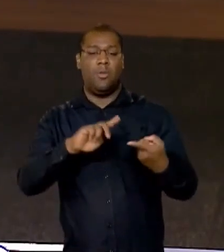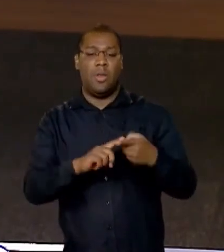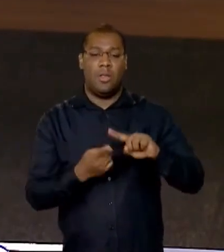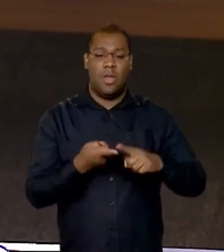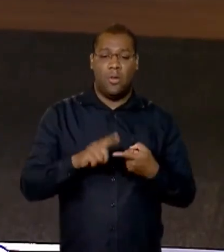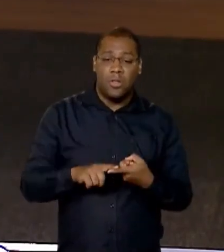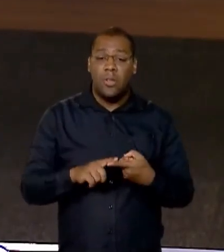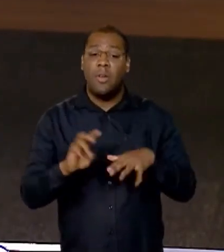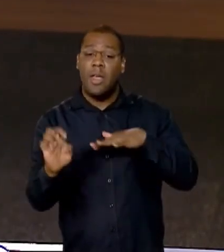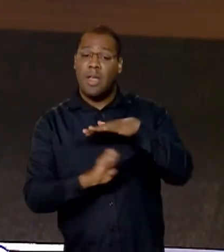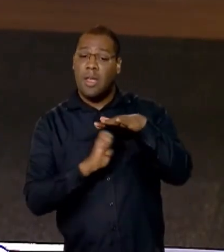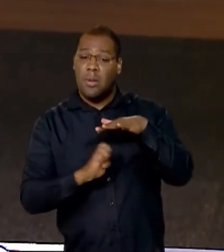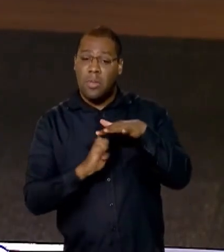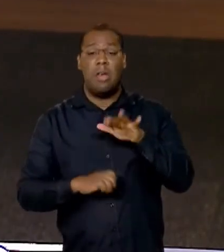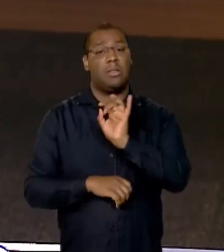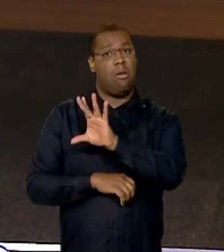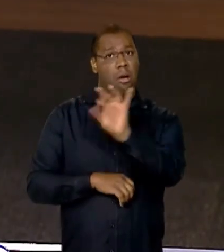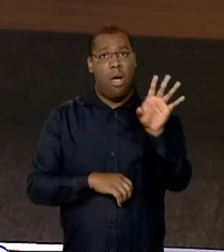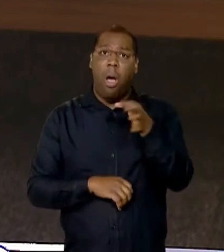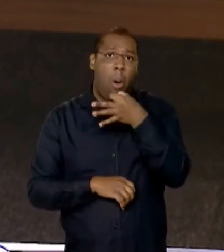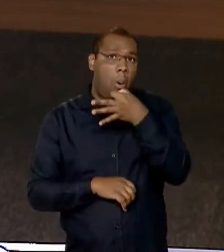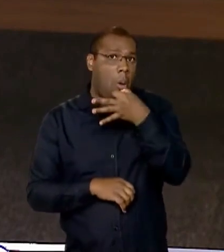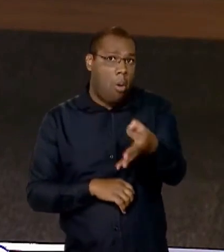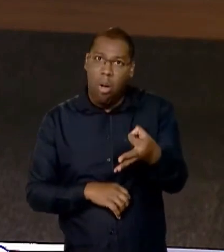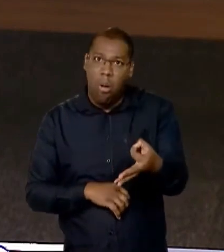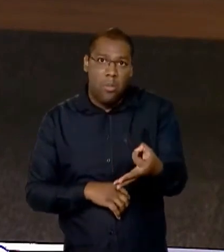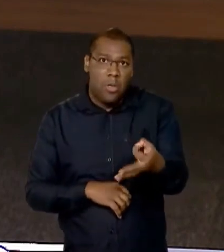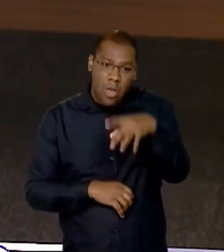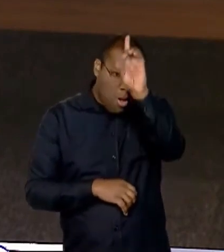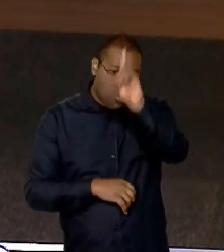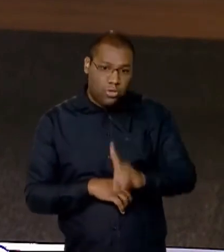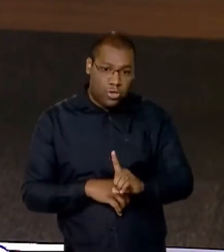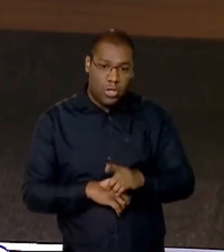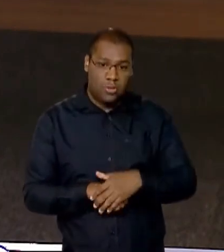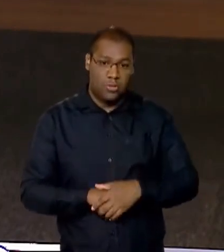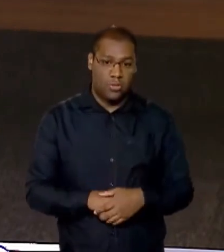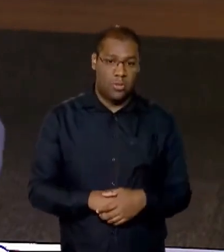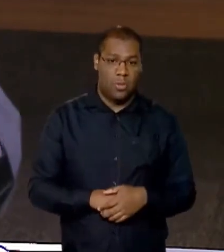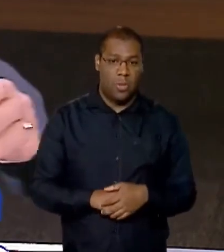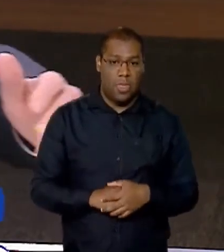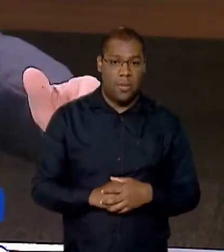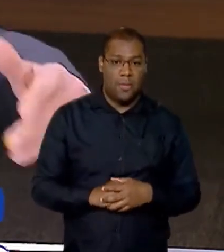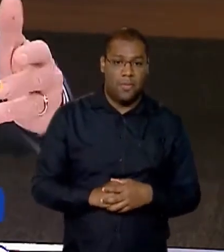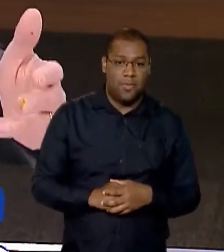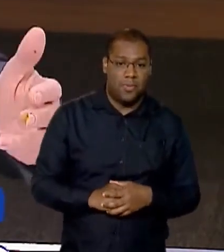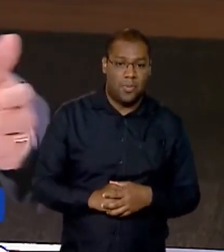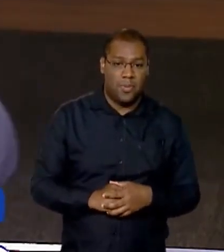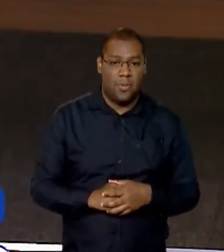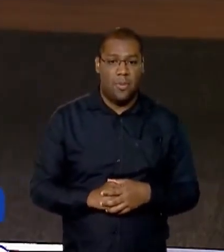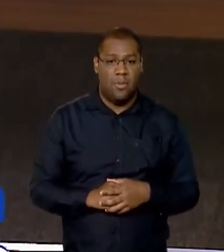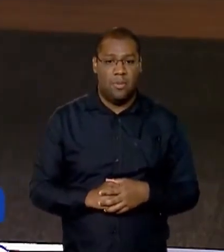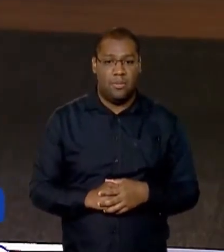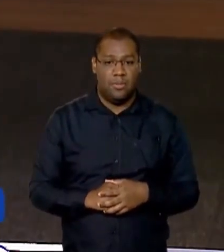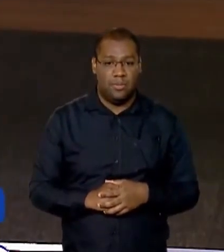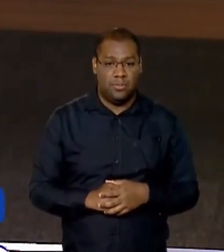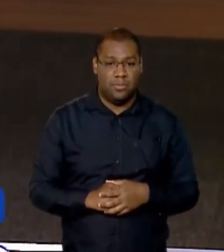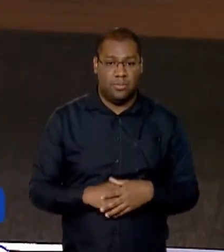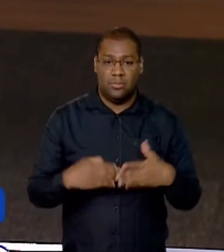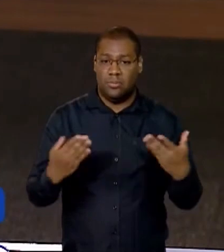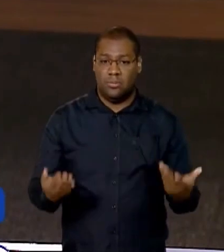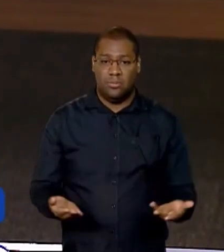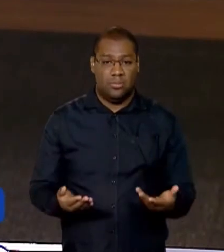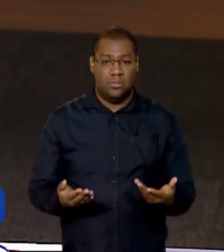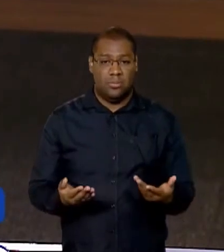vai fazer sabe digo que vai fazer porque esse negócio de dizer sabe que é para manter emprego ninguém garante que